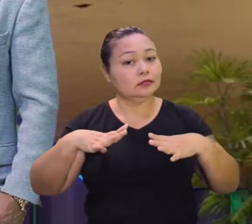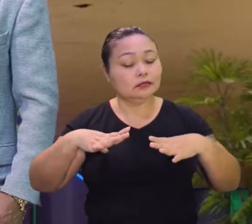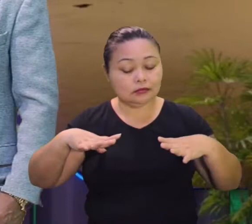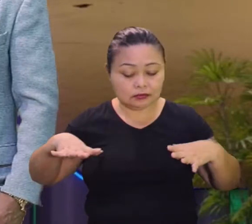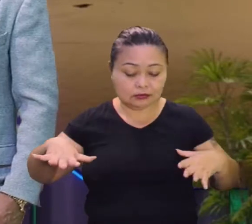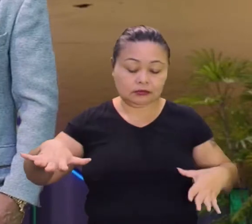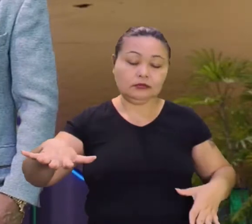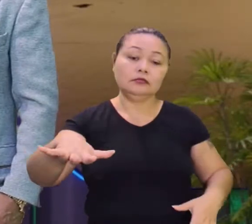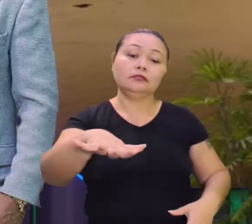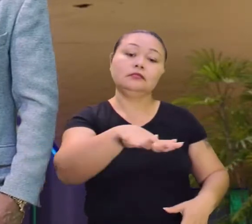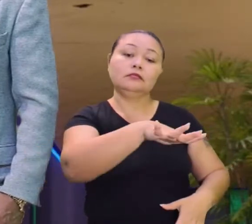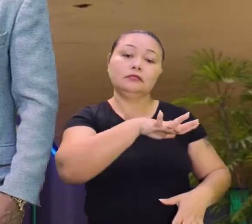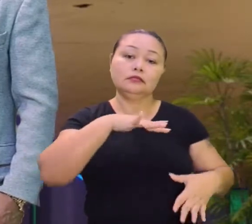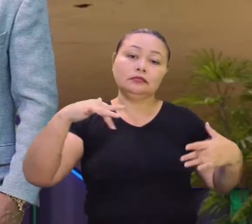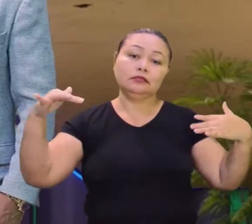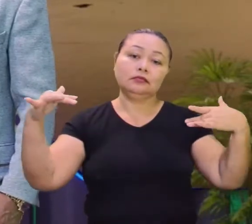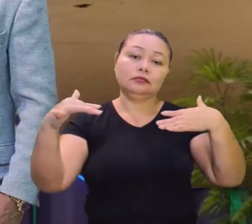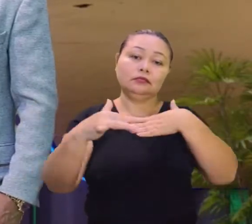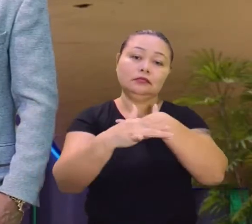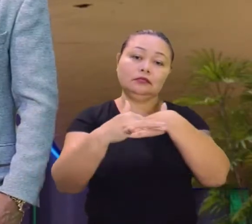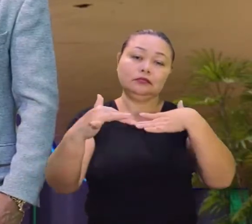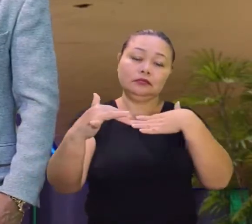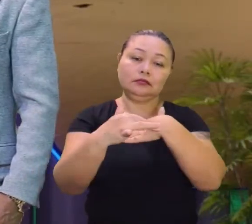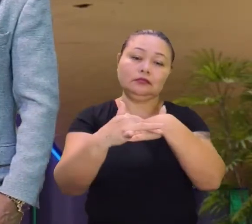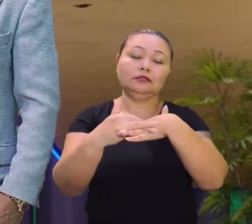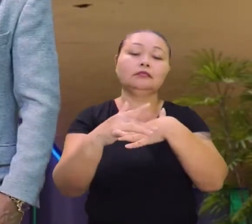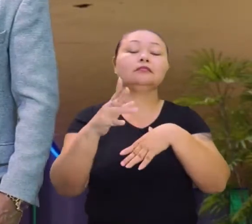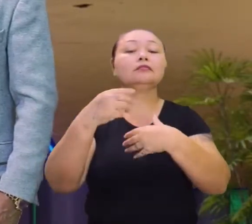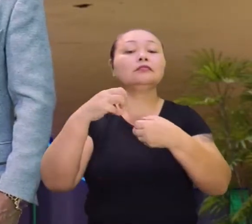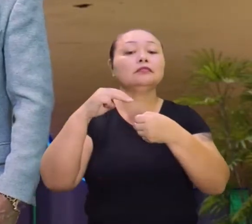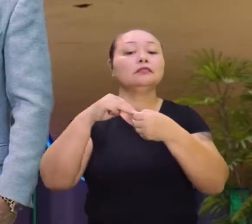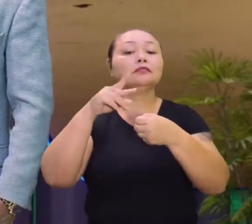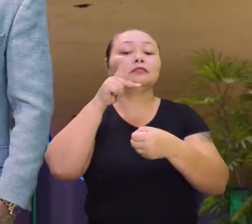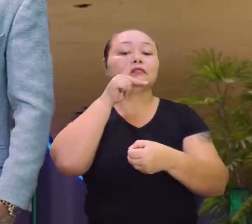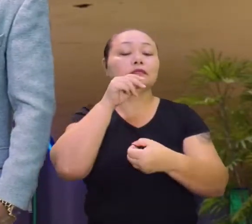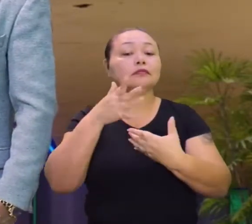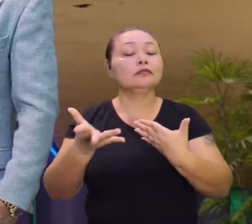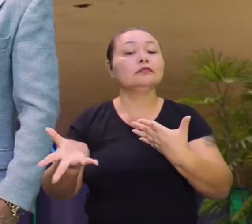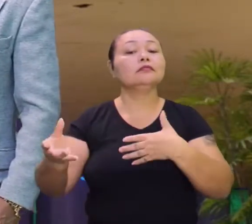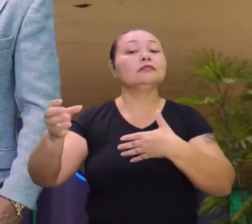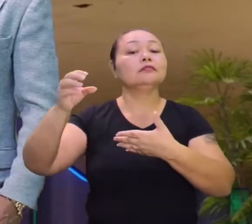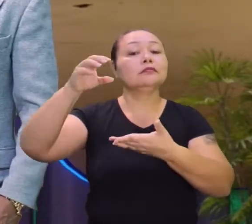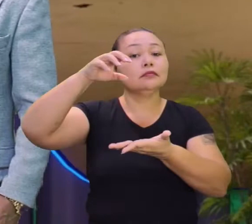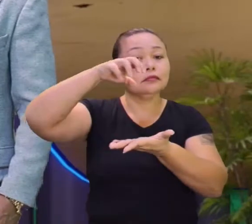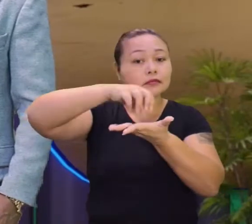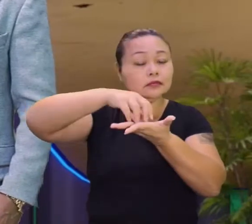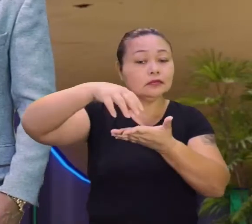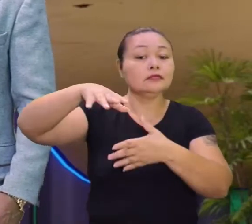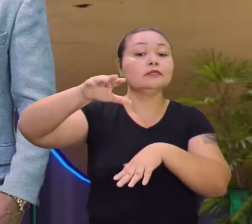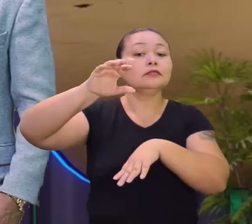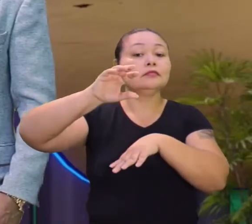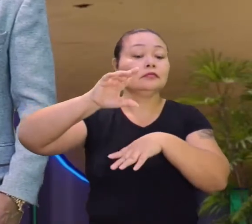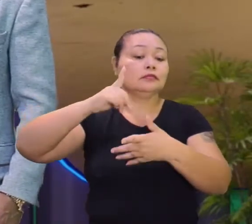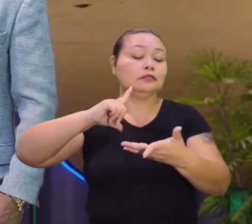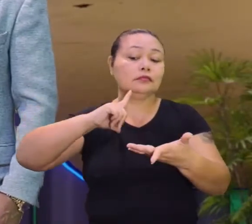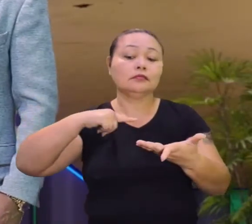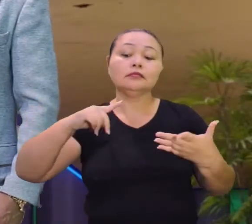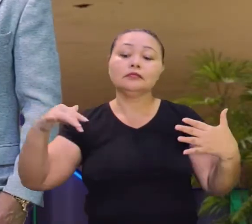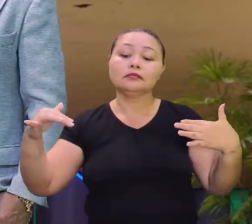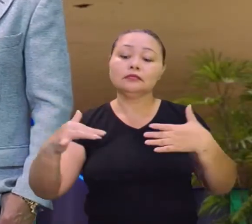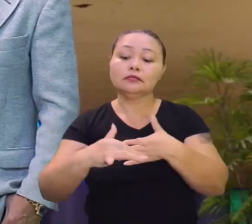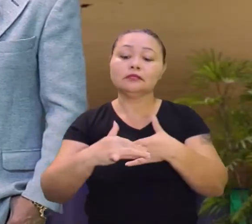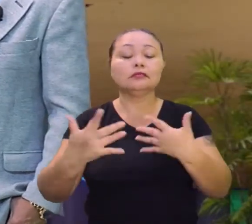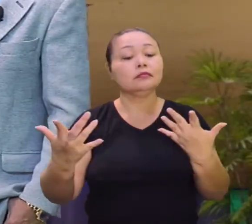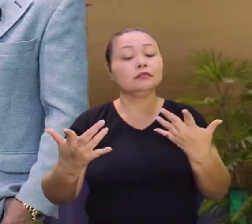é apenas esse espaço urbano do município de Porto Velho. A sede do município. A sede do município. Beleza?